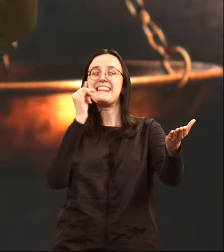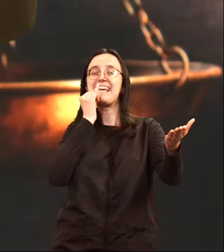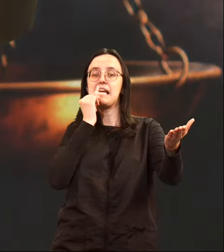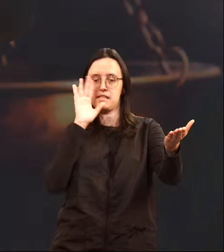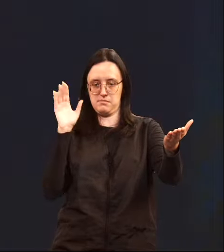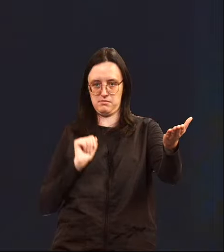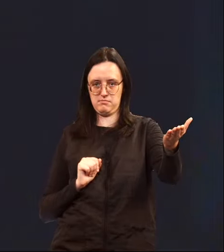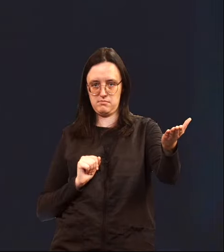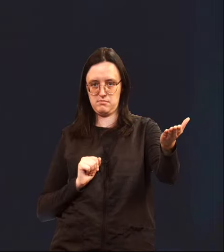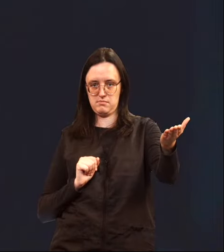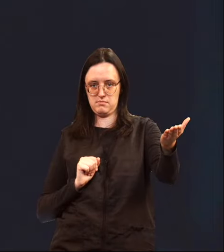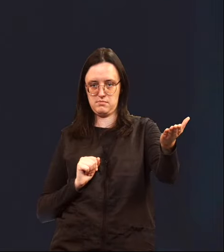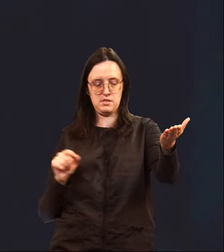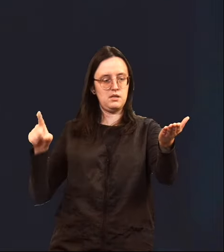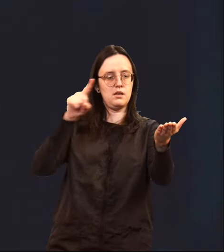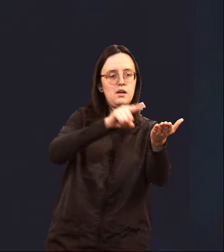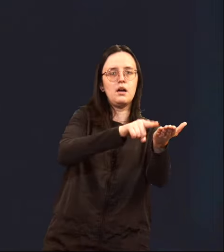assim: